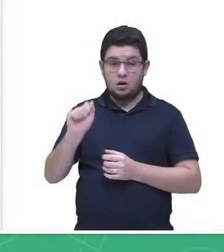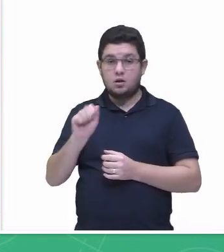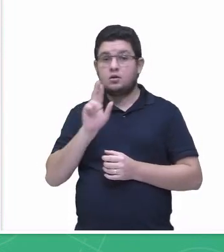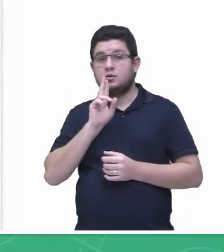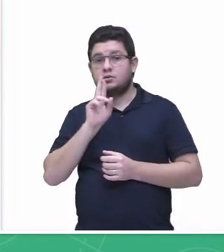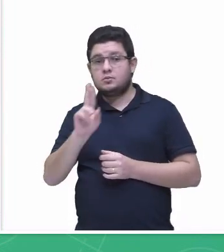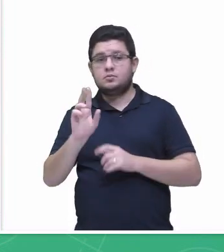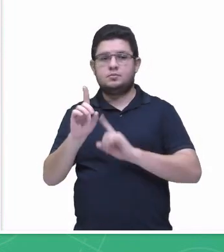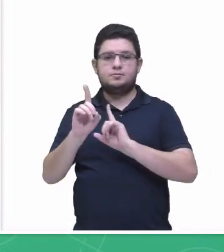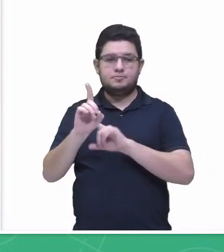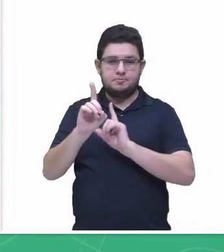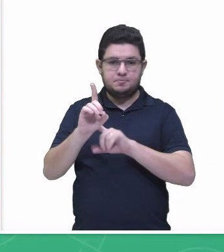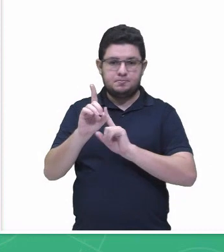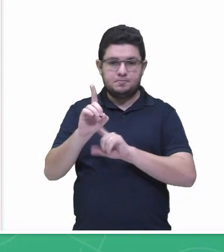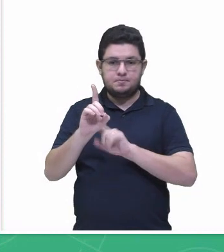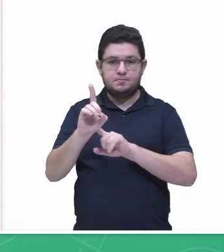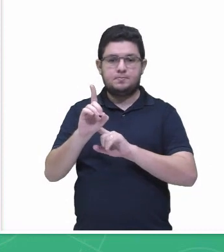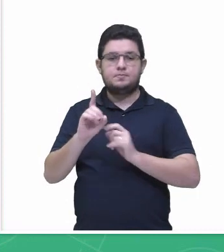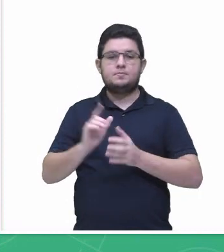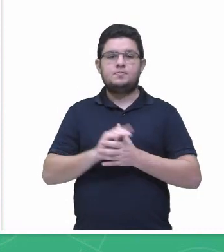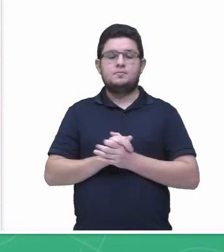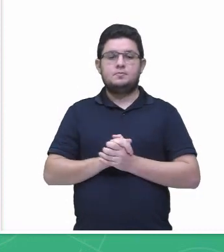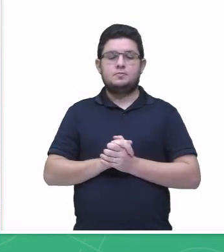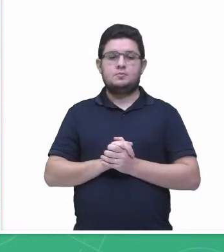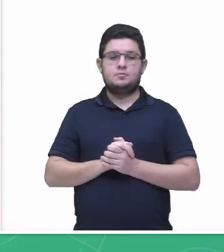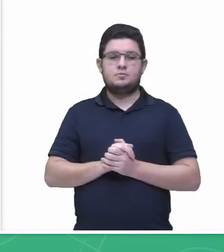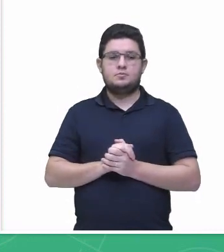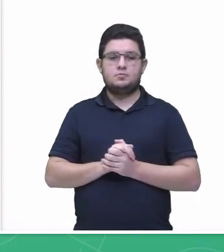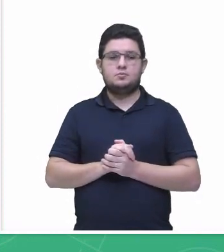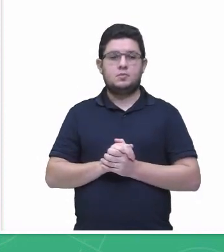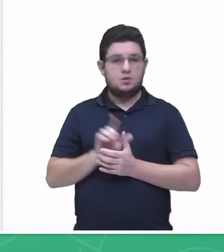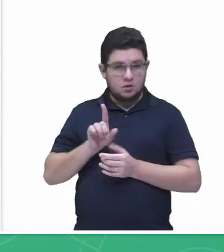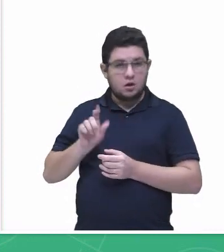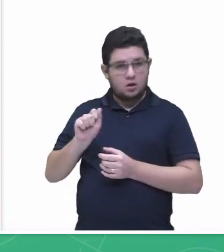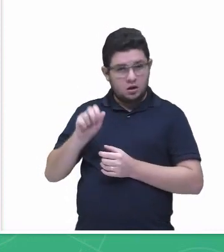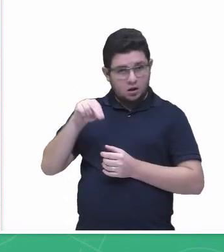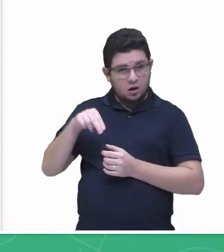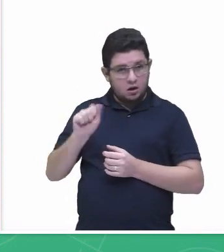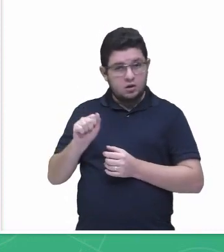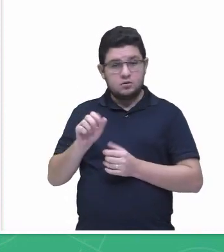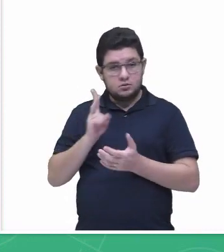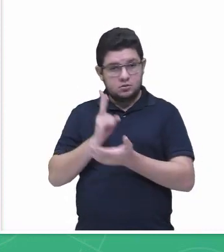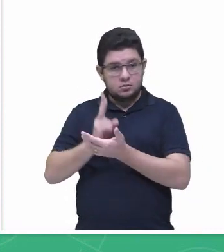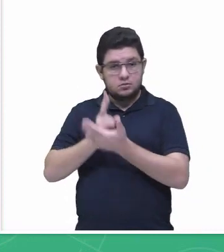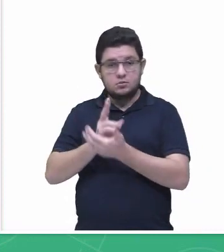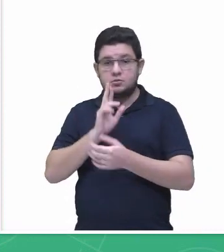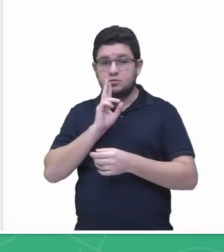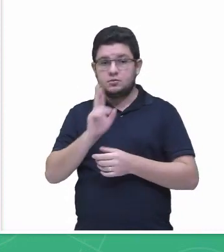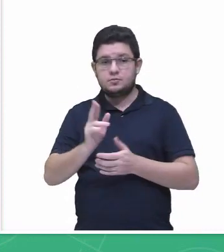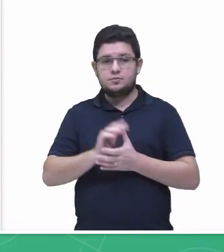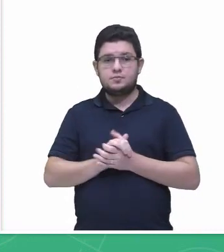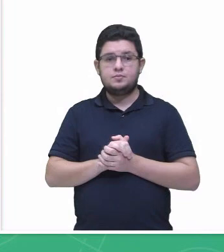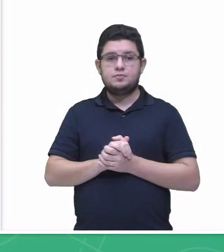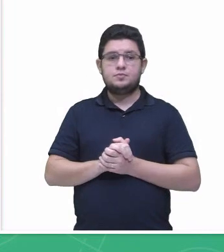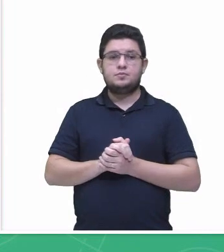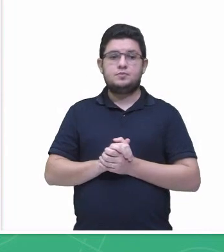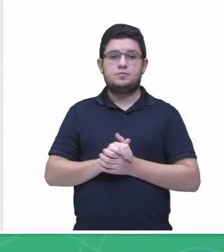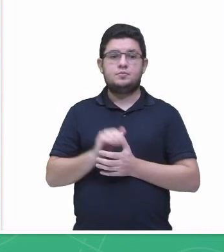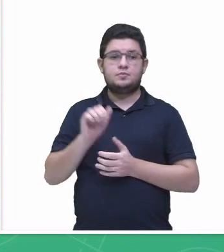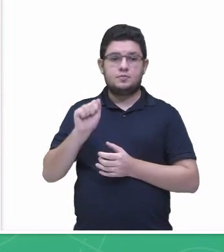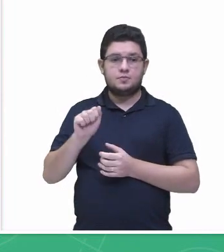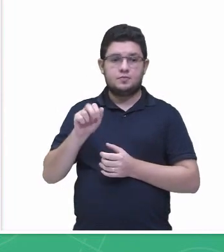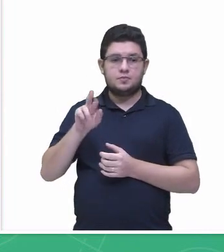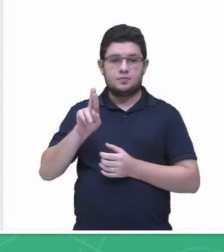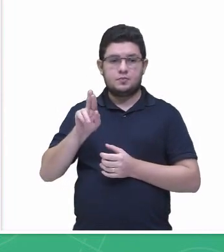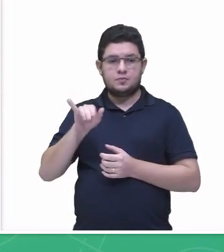Ana Paula colocou letra D, né? Ana Paula sempre participando aí. Vamos aí, nós temos Arielle,